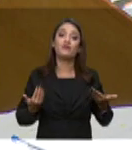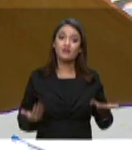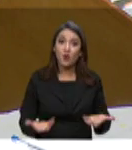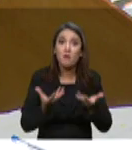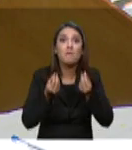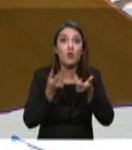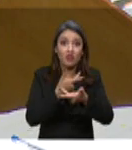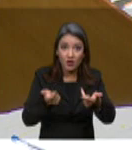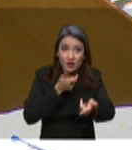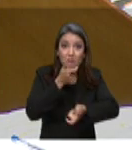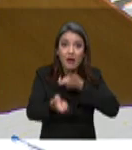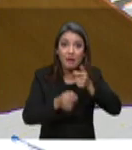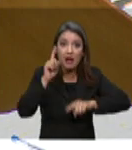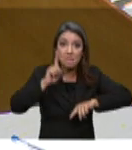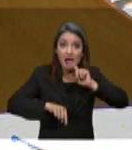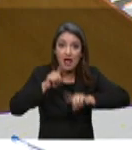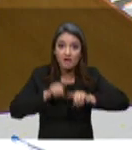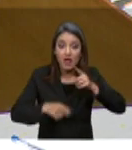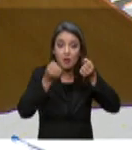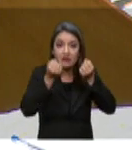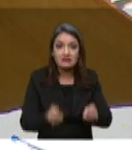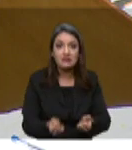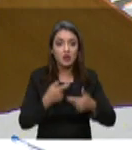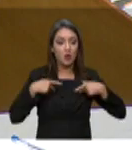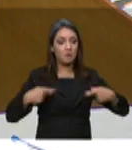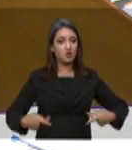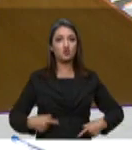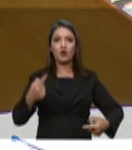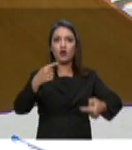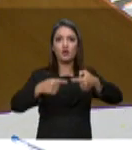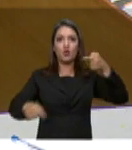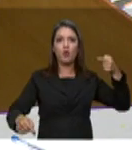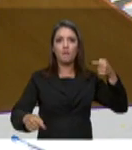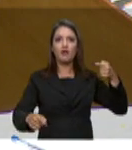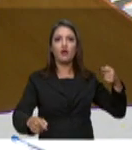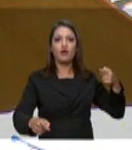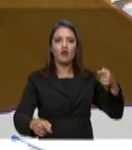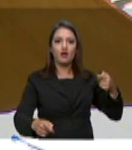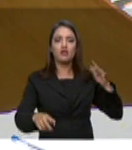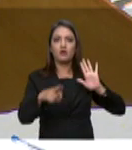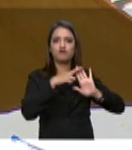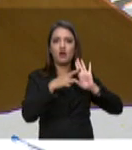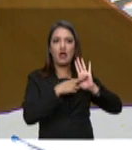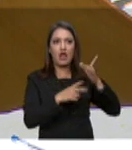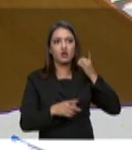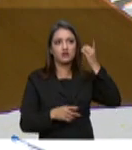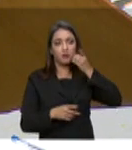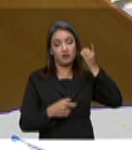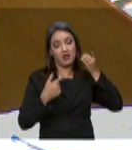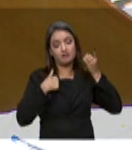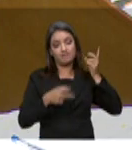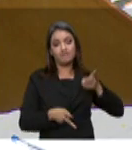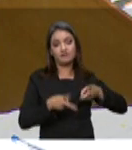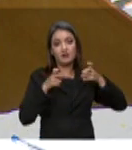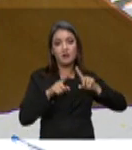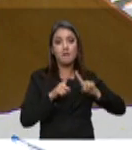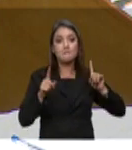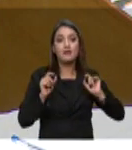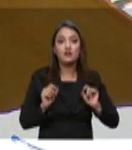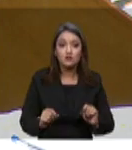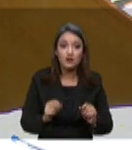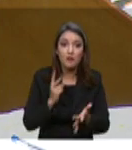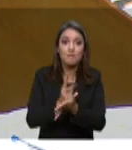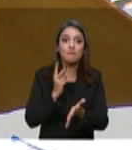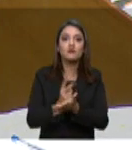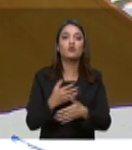muito A Ofensa palavrões conduta que não condiz com decoro parlamentar no meu entender mas mesmo quando fala que não